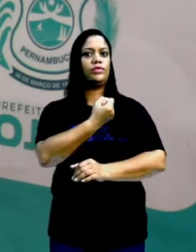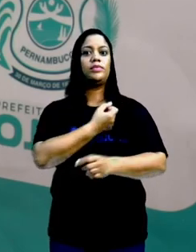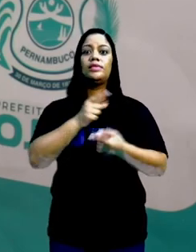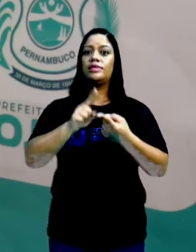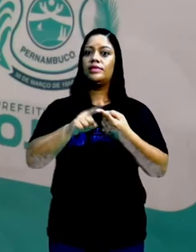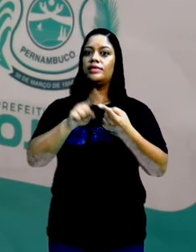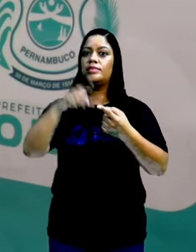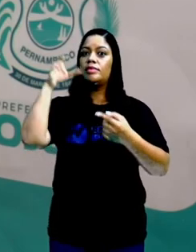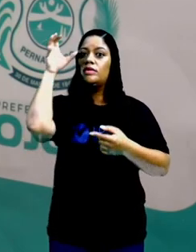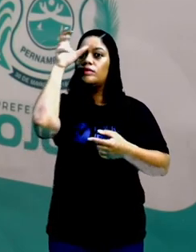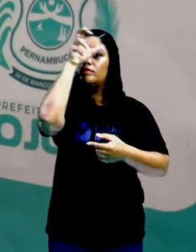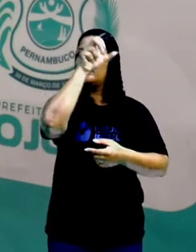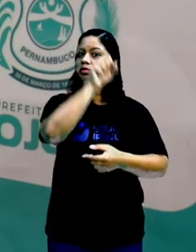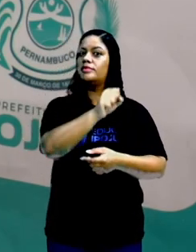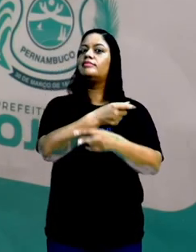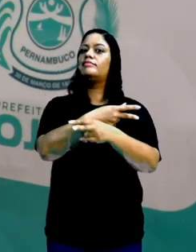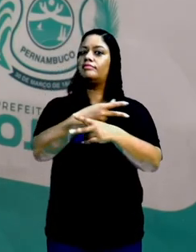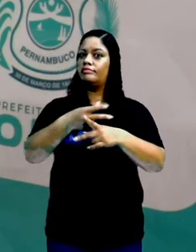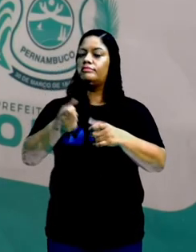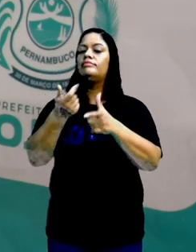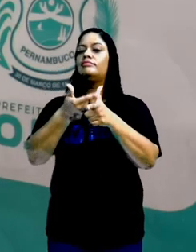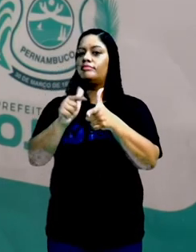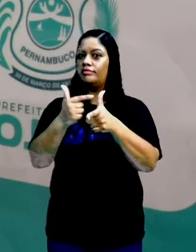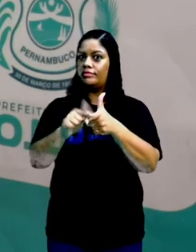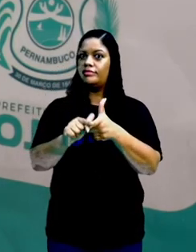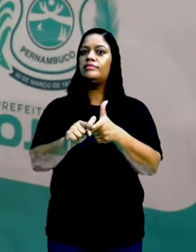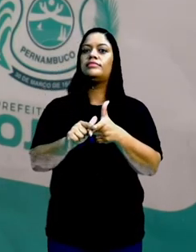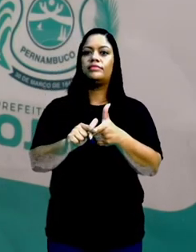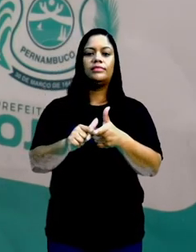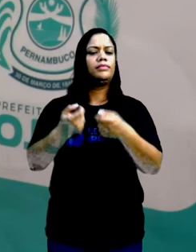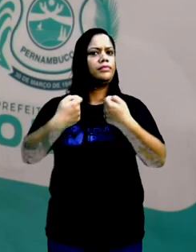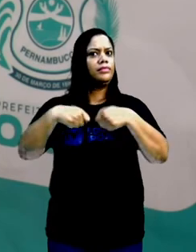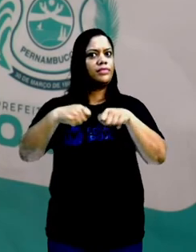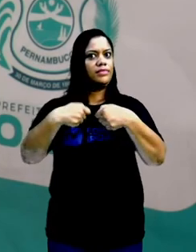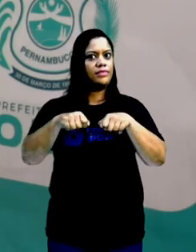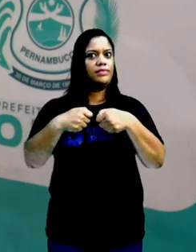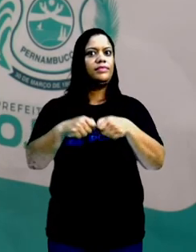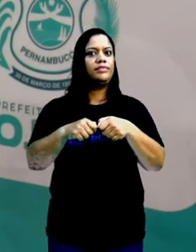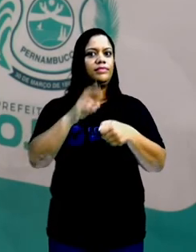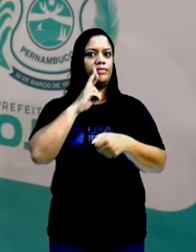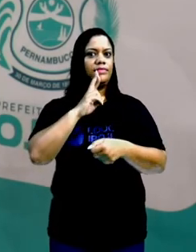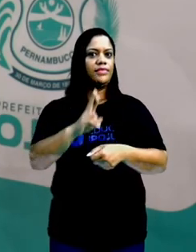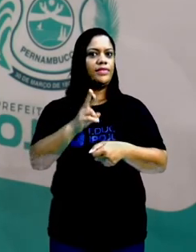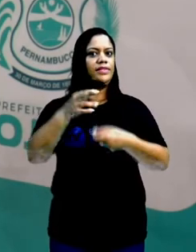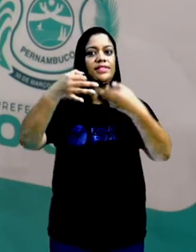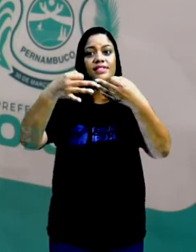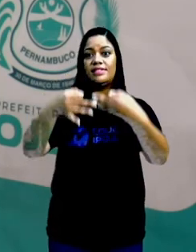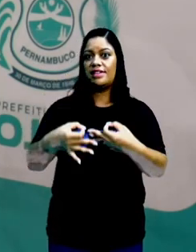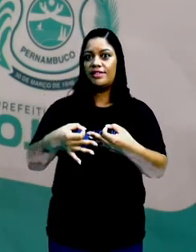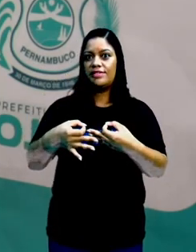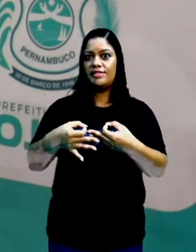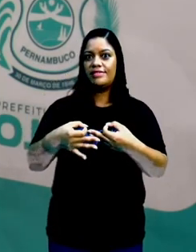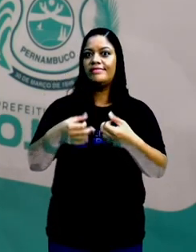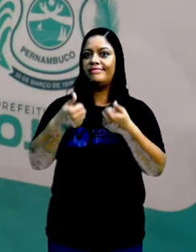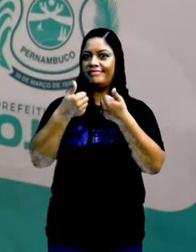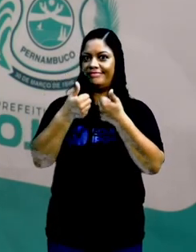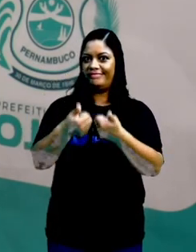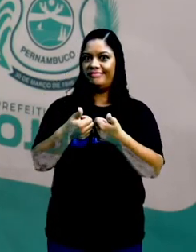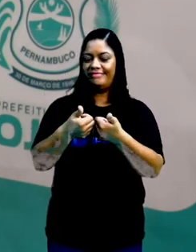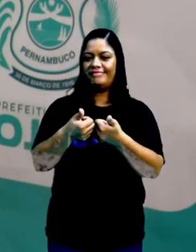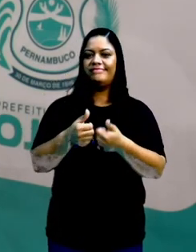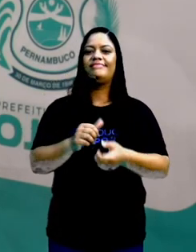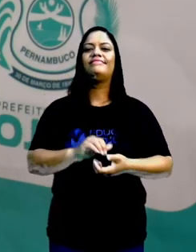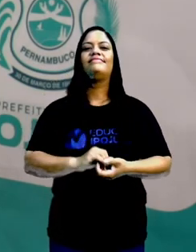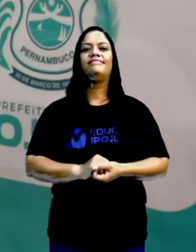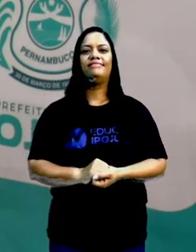a compreender as situações, problemas que nós precisamos resolver, certo? Fica a dica, segura